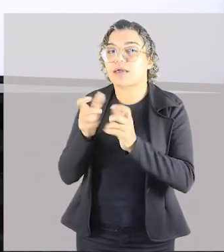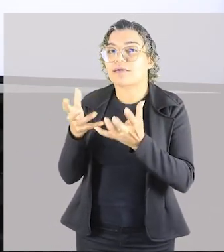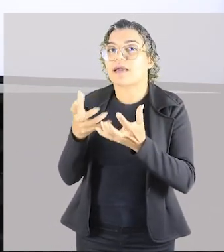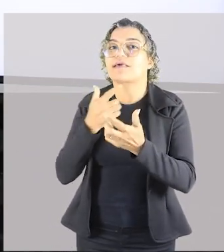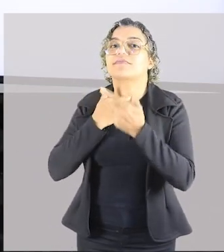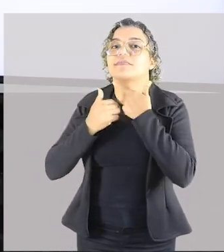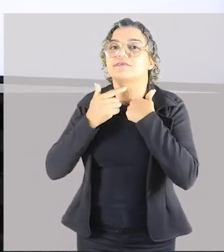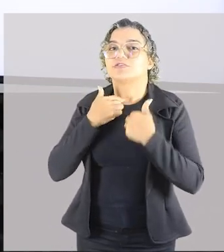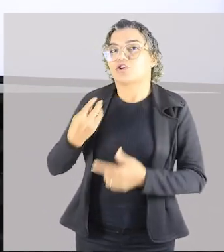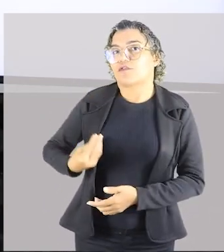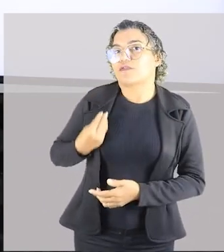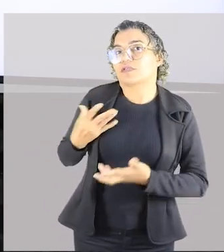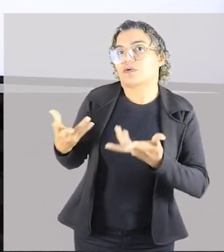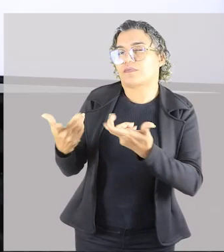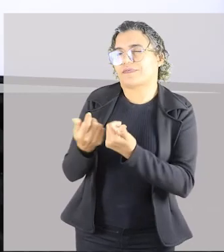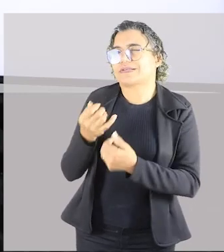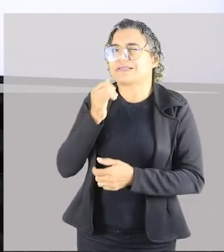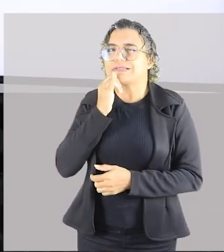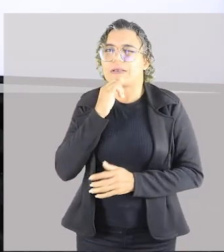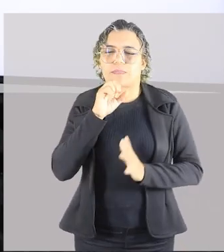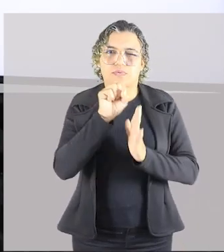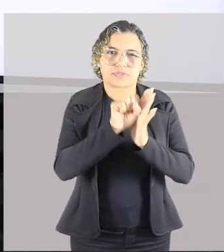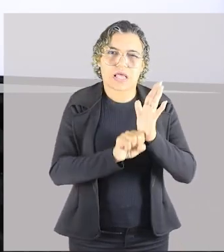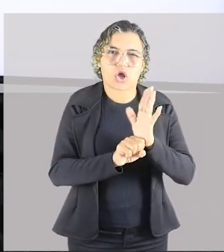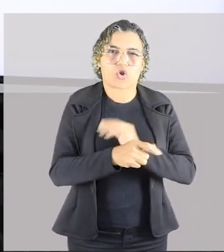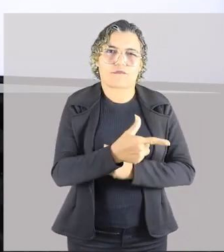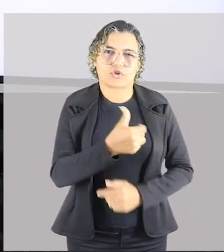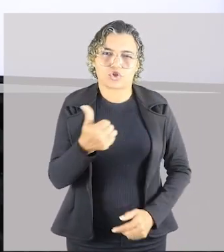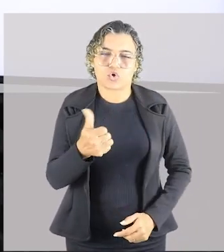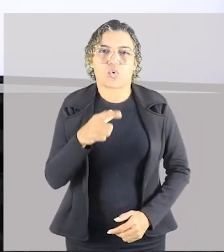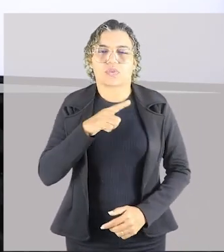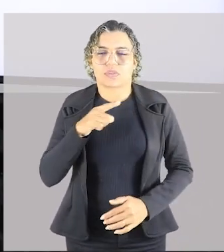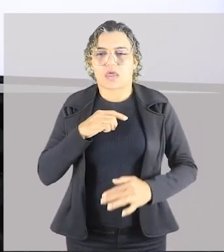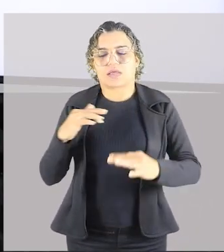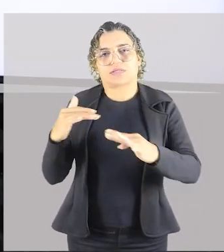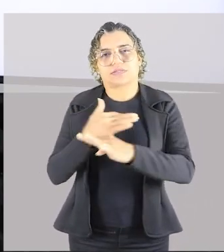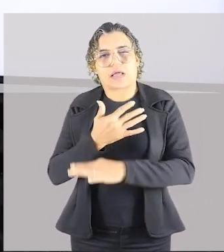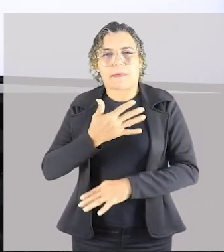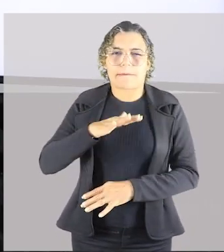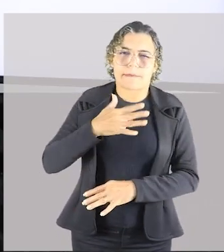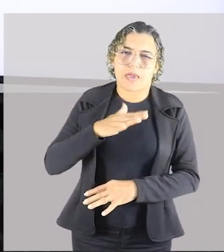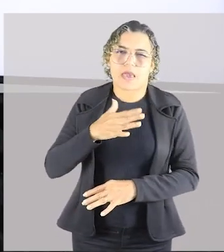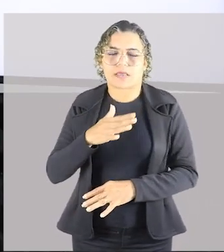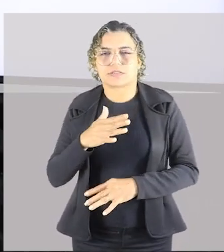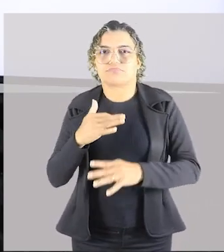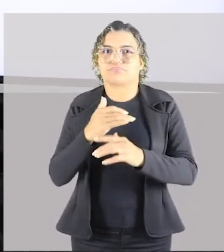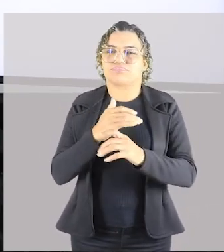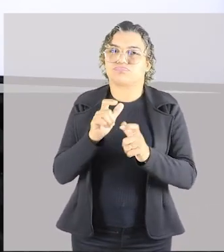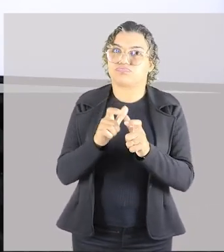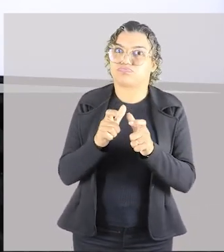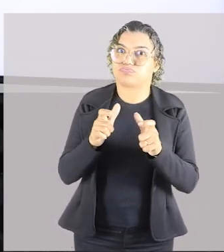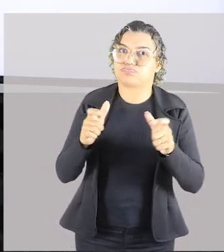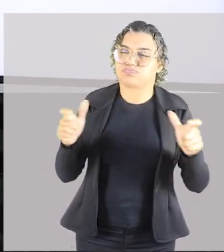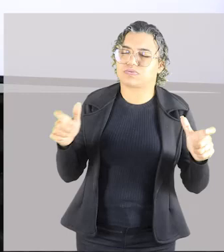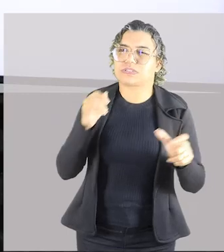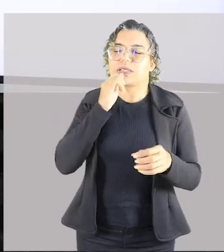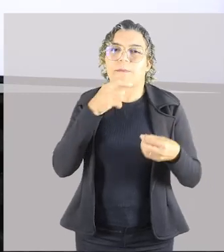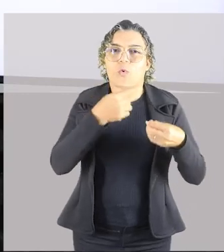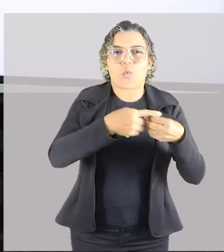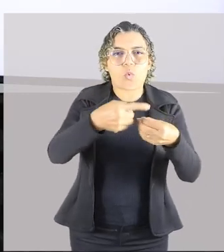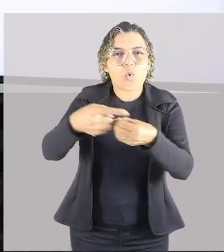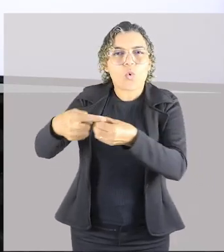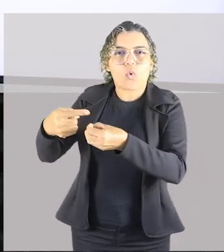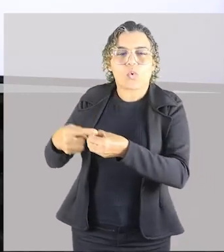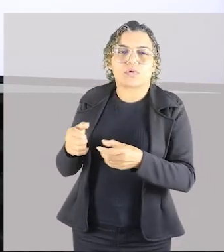ter principalmente agora no século XXI o crescimento dessas cidades médias, cidades interioranas, que vão estar